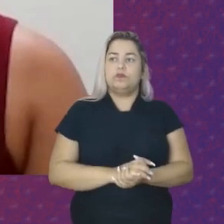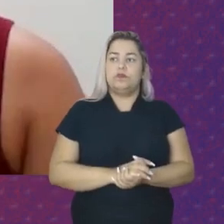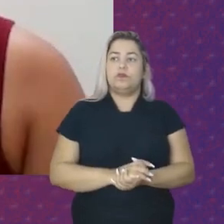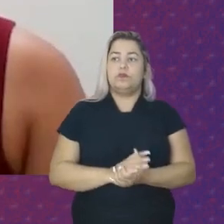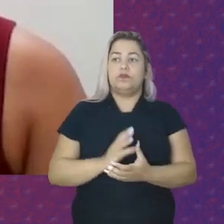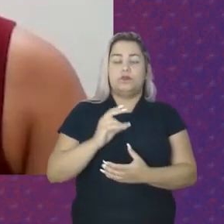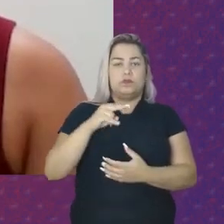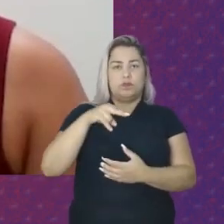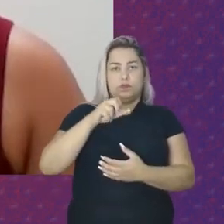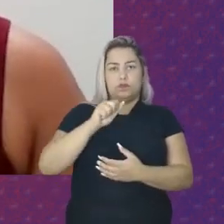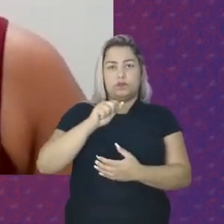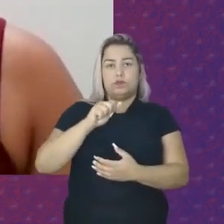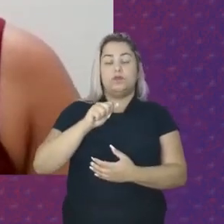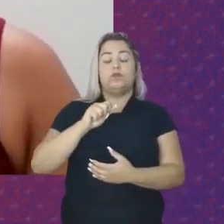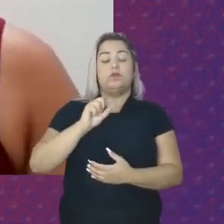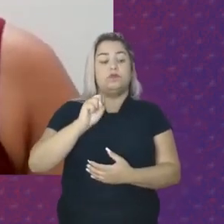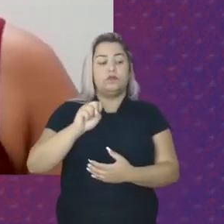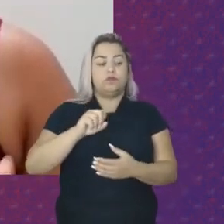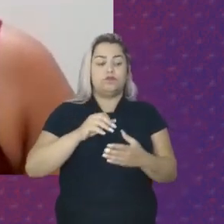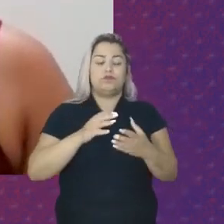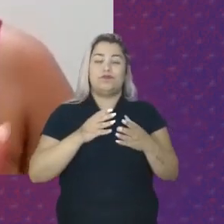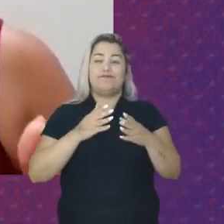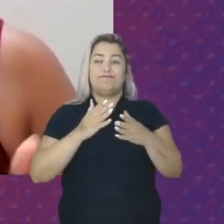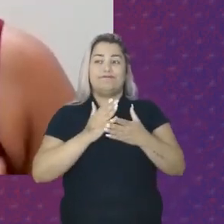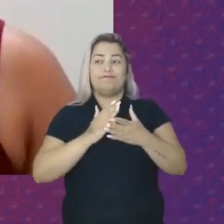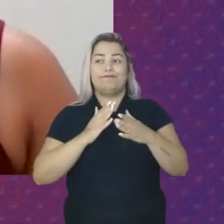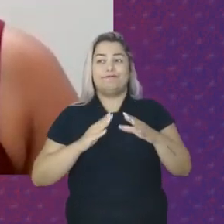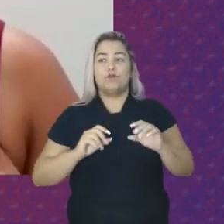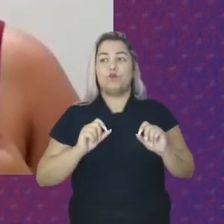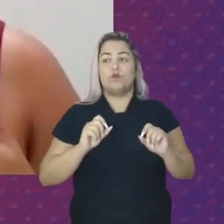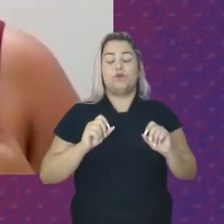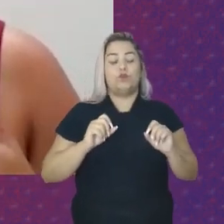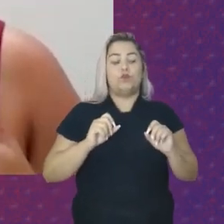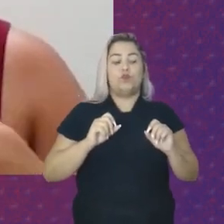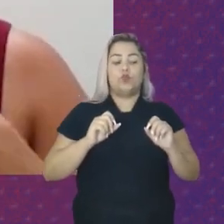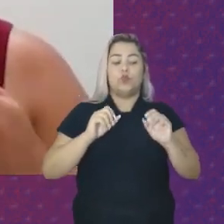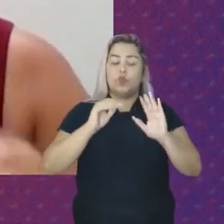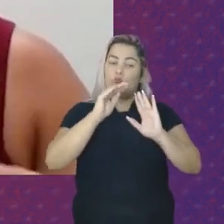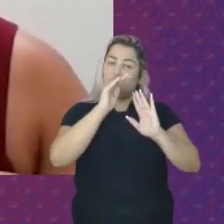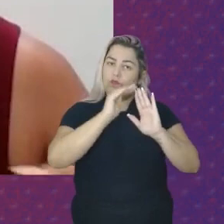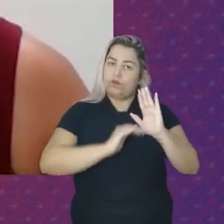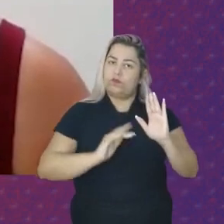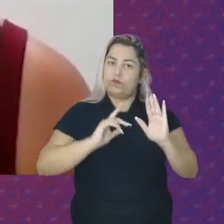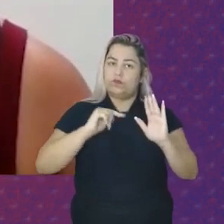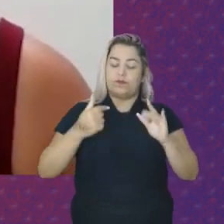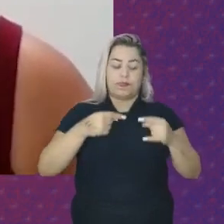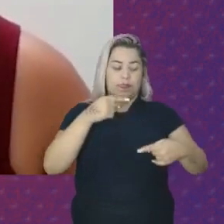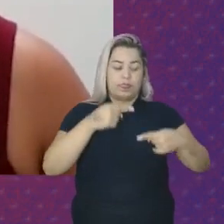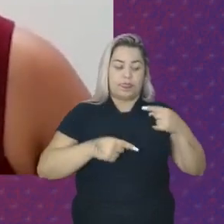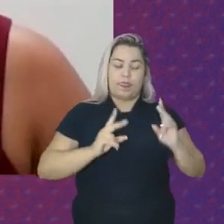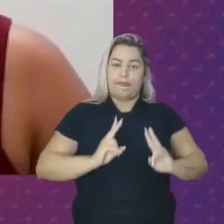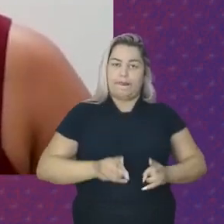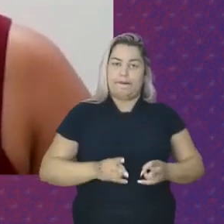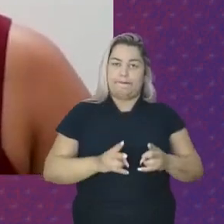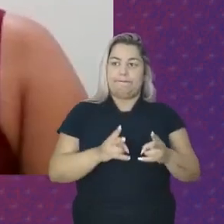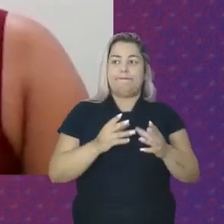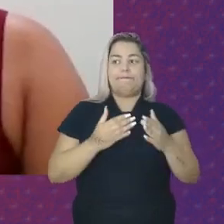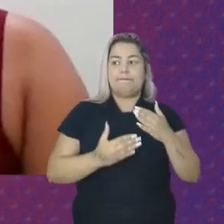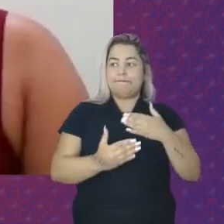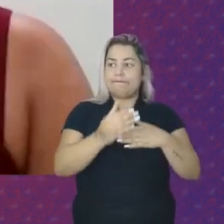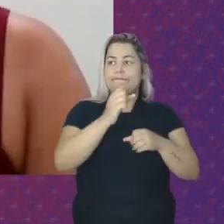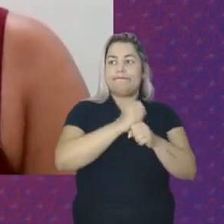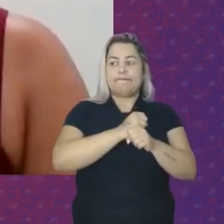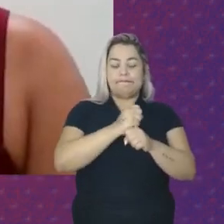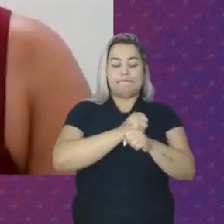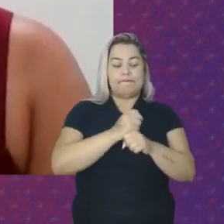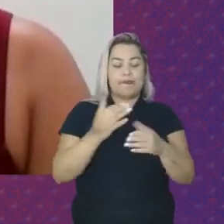PRONASSE, infelizmente, ele foi se desmanchando, né? Foi um programa, uma política que não teve continuidade com o passar do tempo, mas